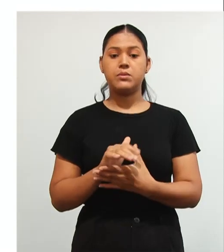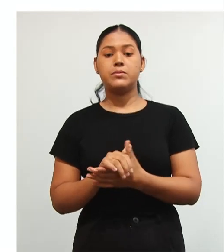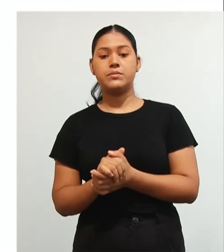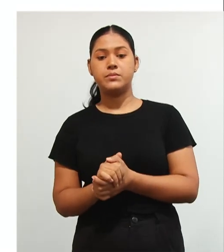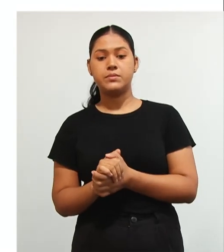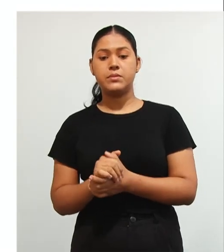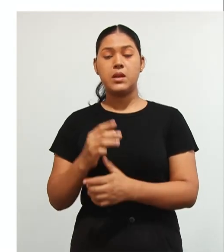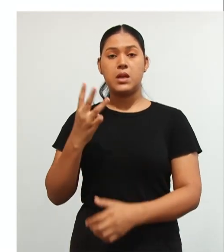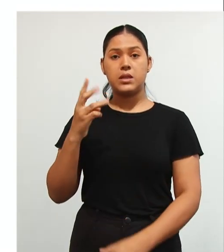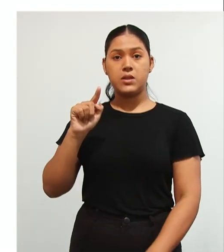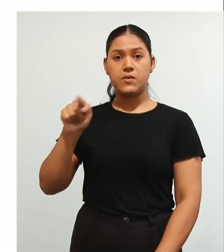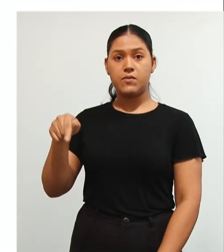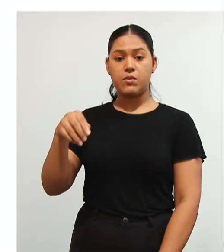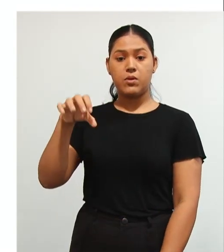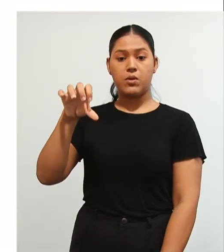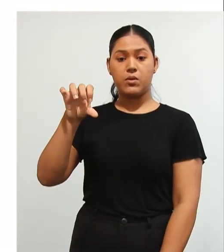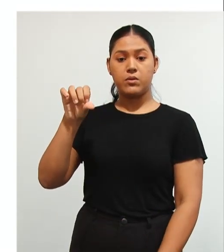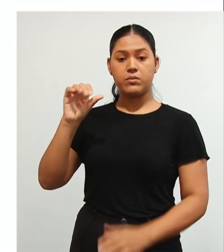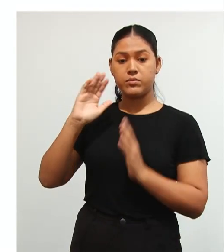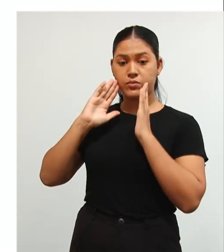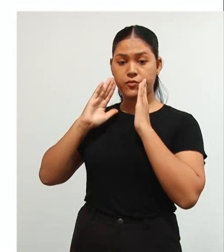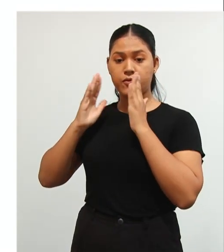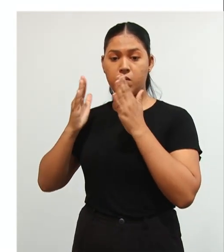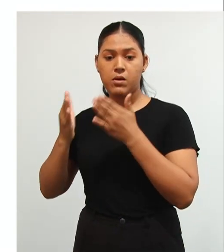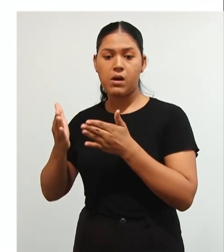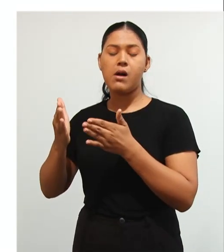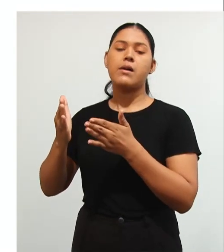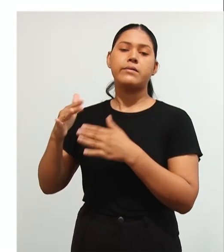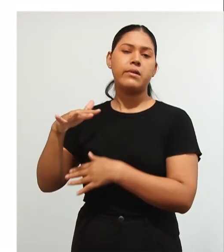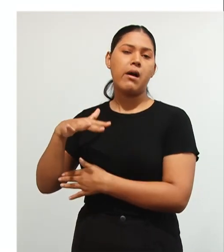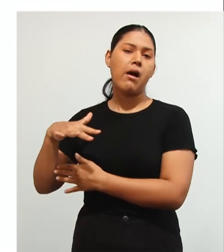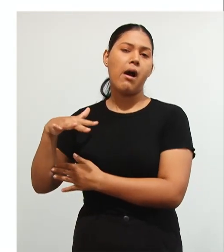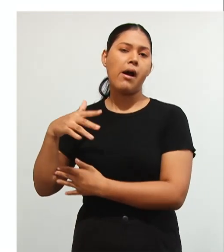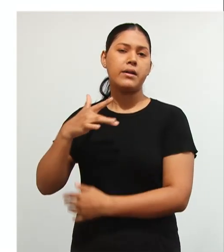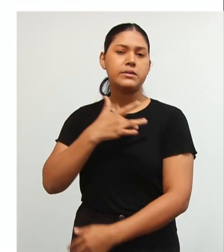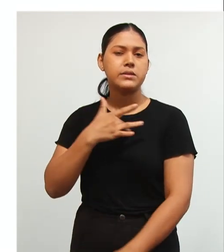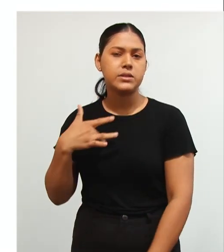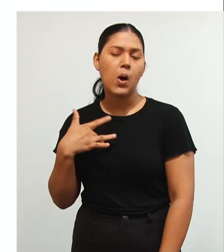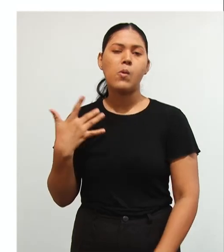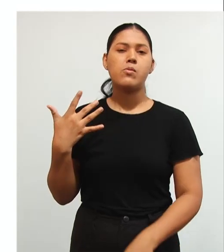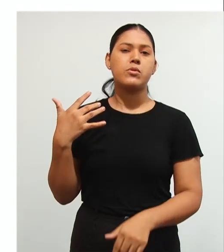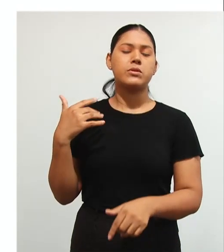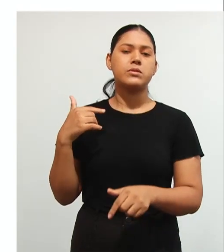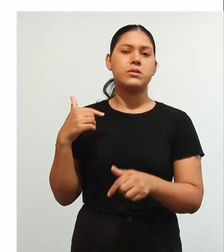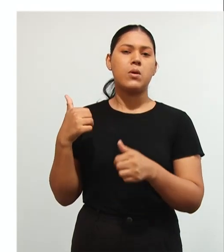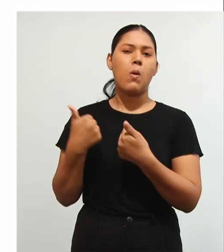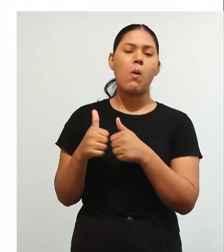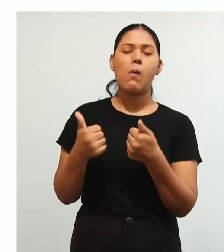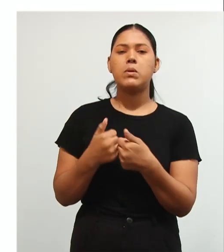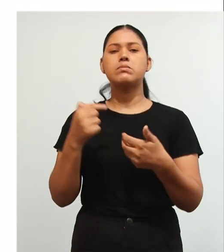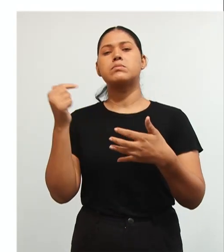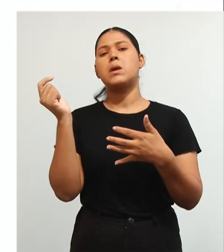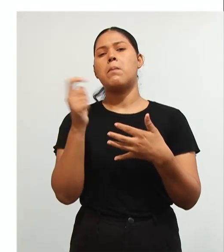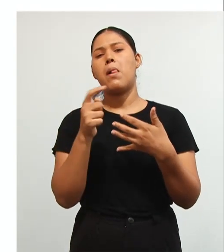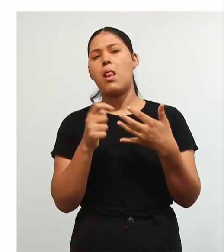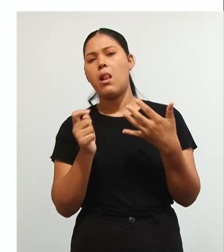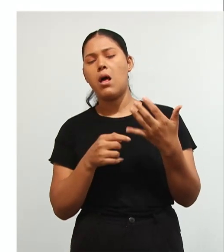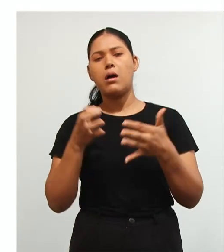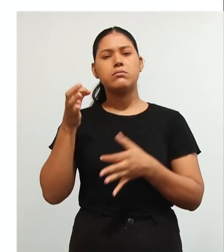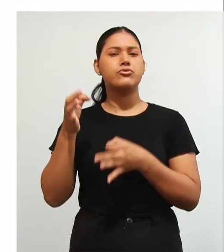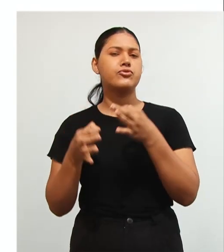outros 3,9, além de outros gastos aqui que vão da administração pública, o transporte, os gastos com o